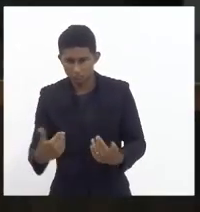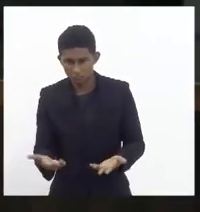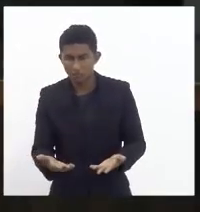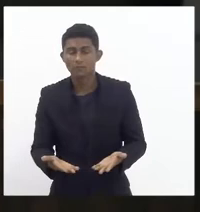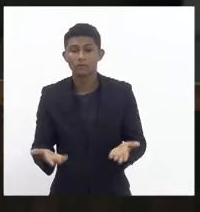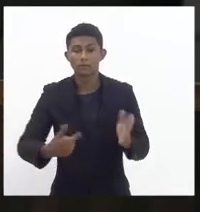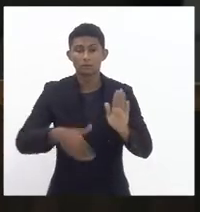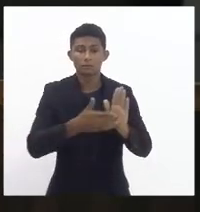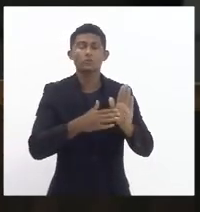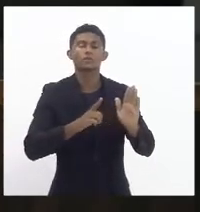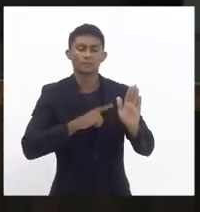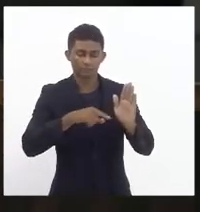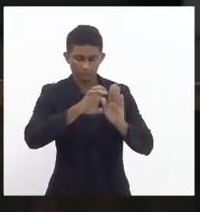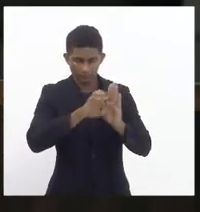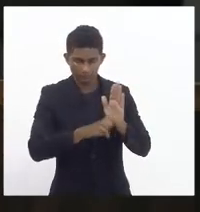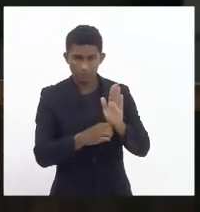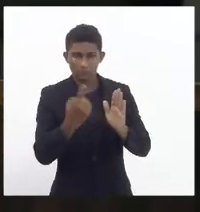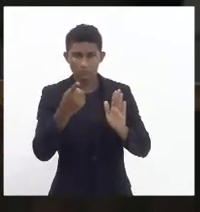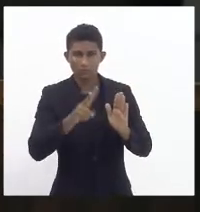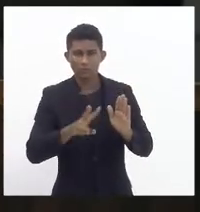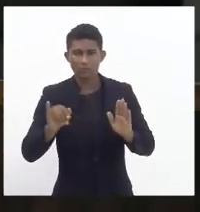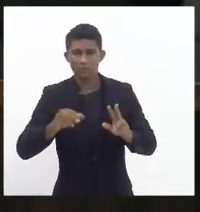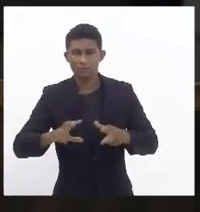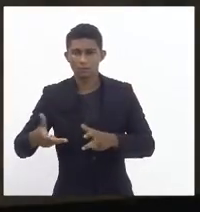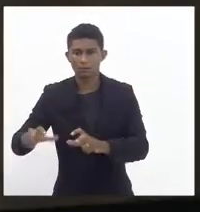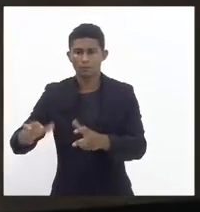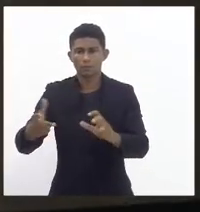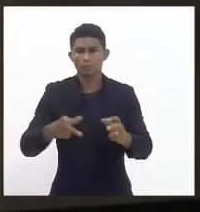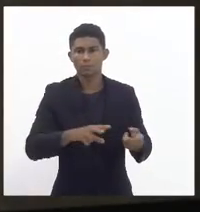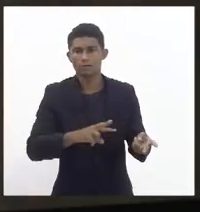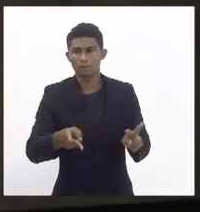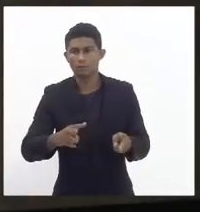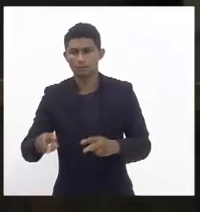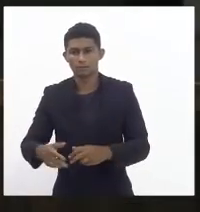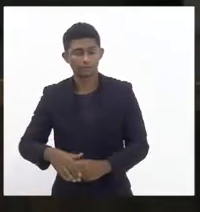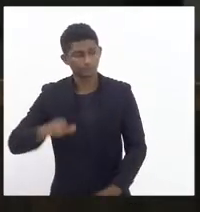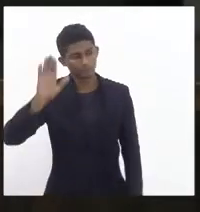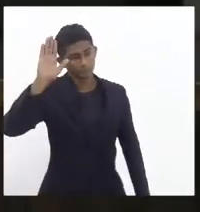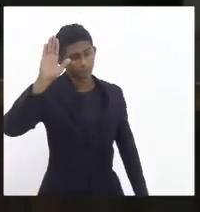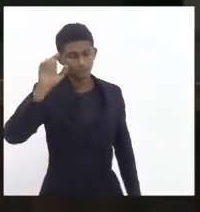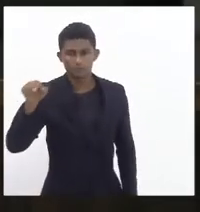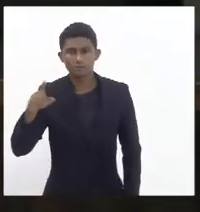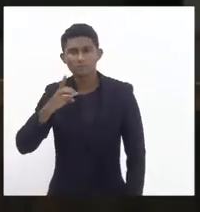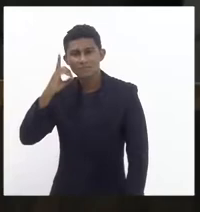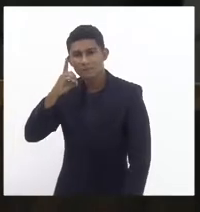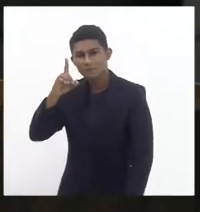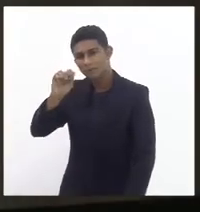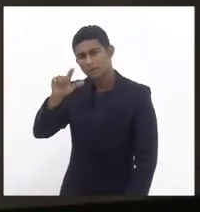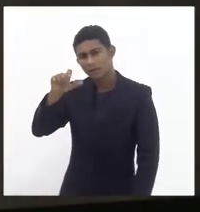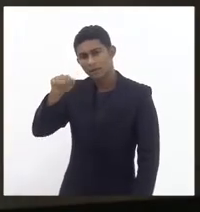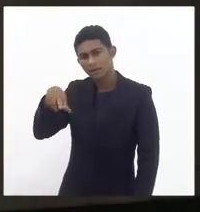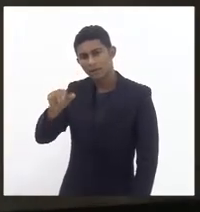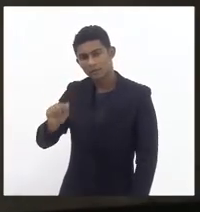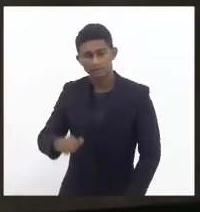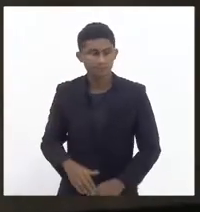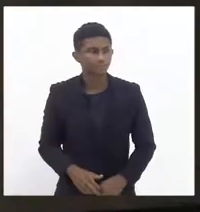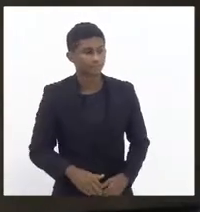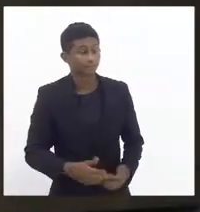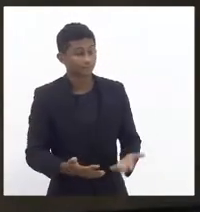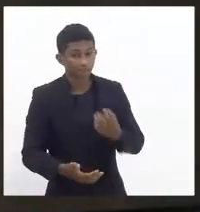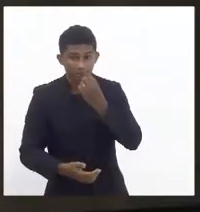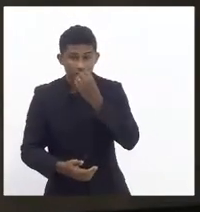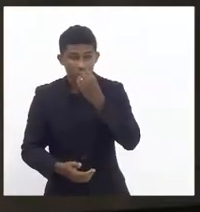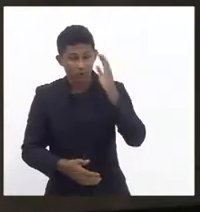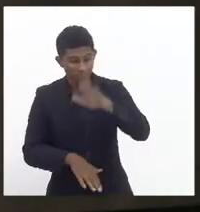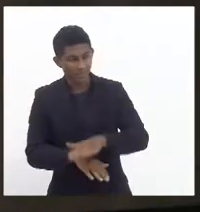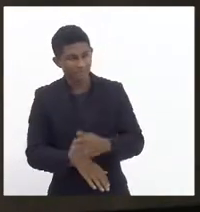discussão A presente proposta recebeu uma emenda à tona as comissões Presidente questão de ordem questão de ordem Deputado Alana passo Boa tarde Presidente